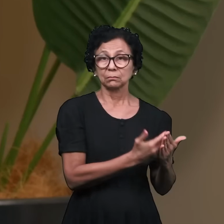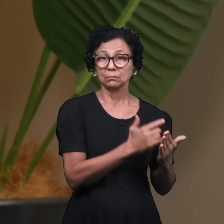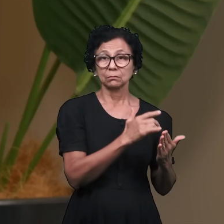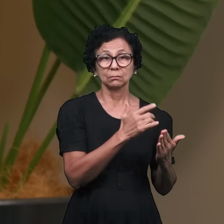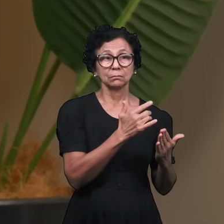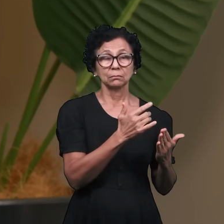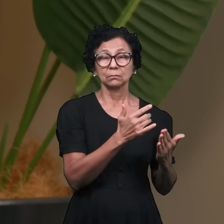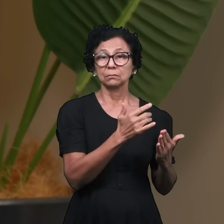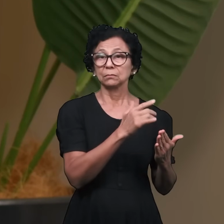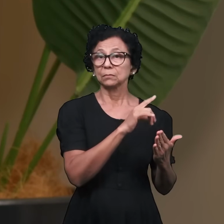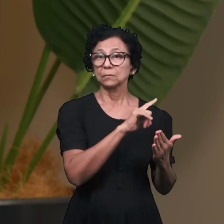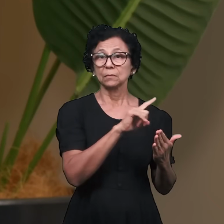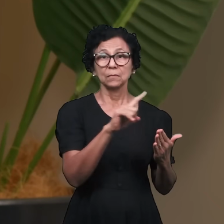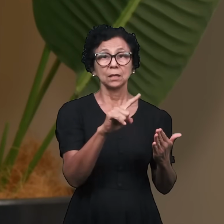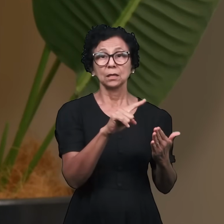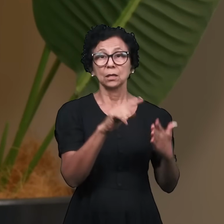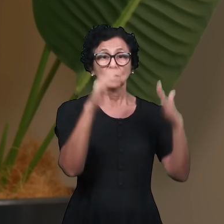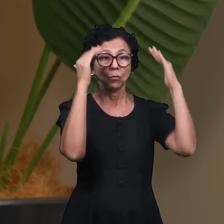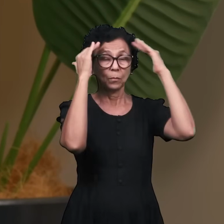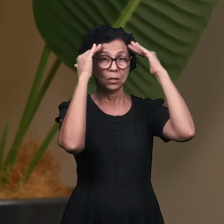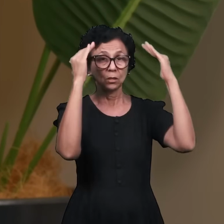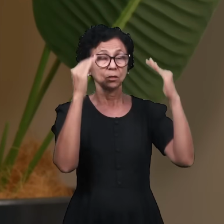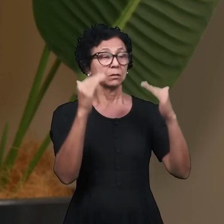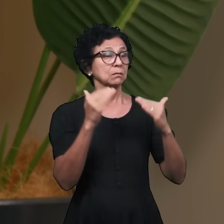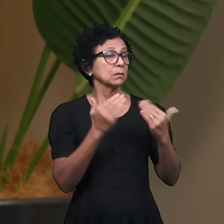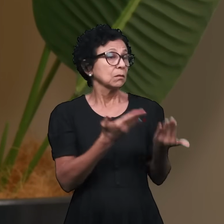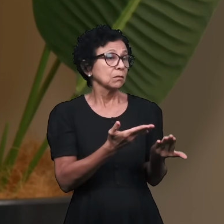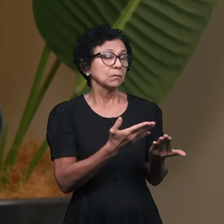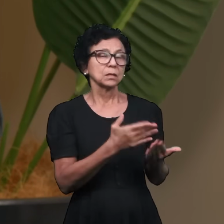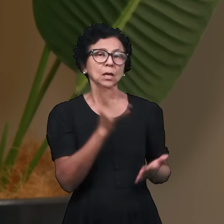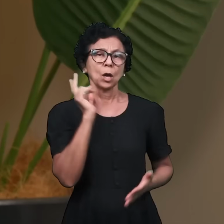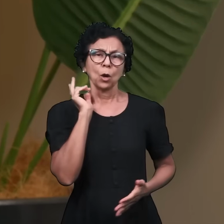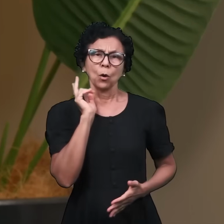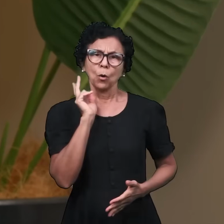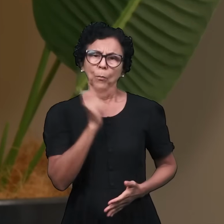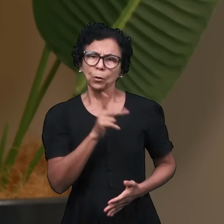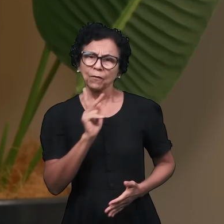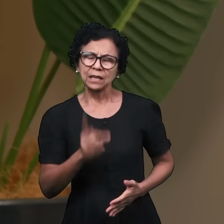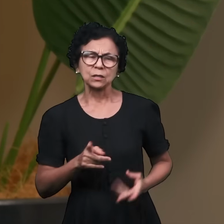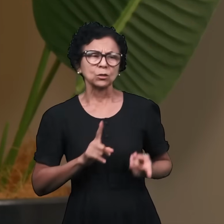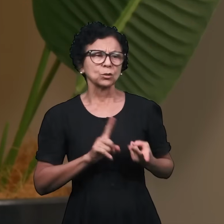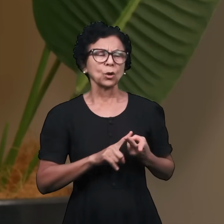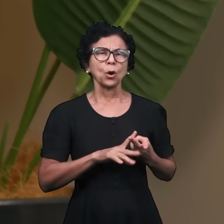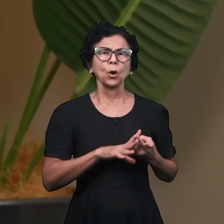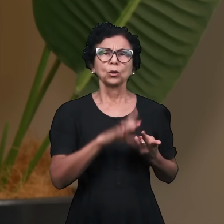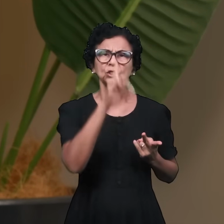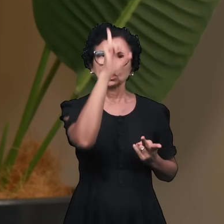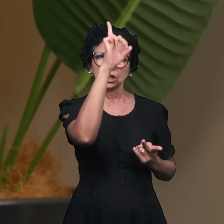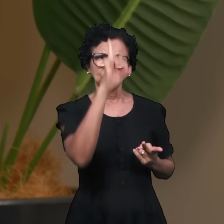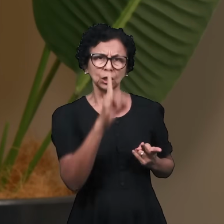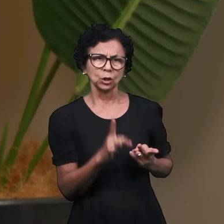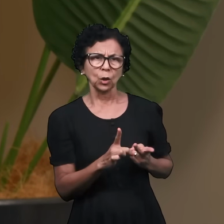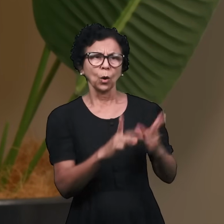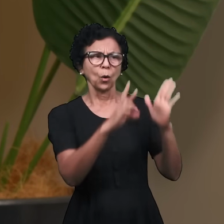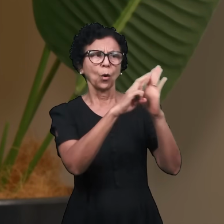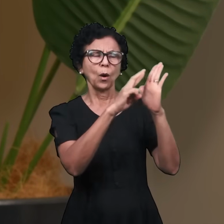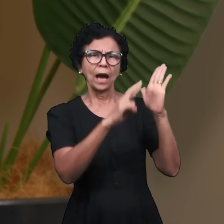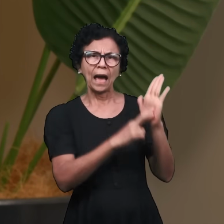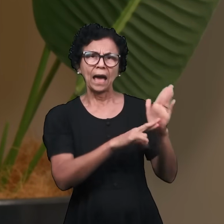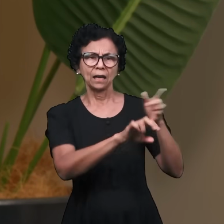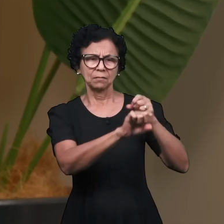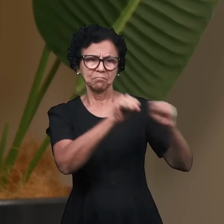seu professor, você vai enfrentar o seu professor, a criança vai enfrentar o diretor, as